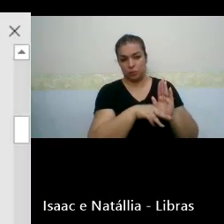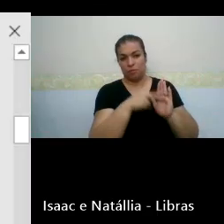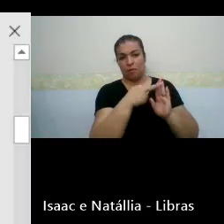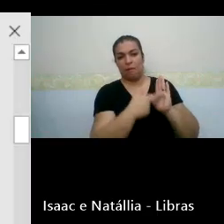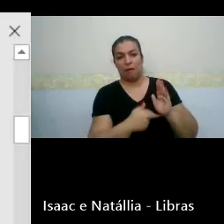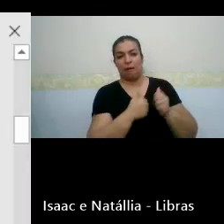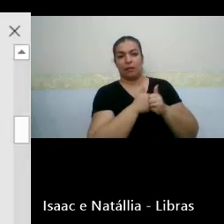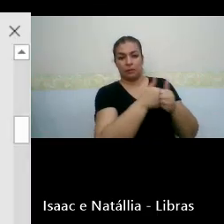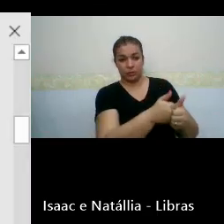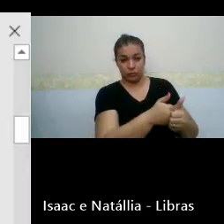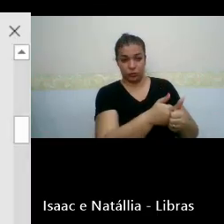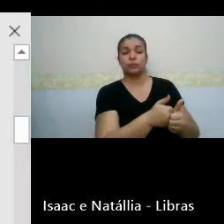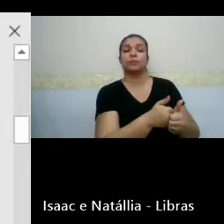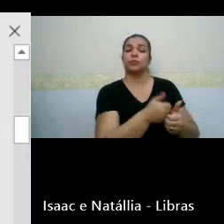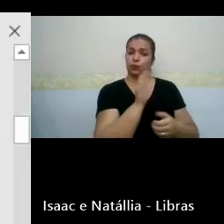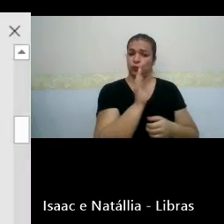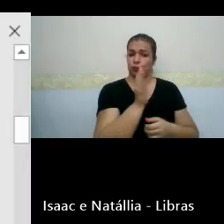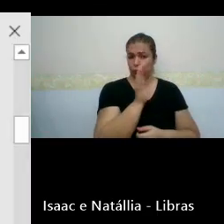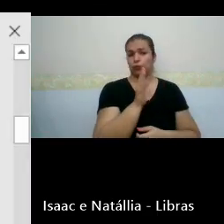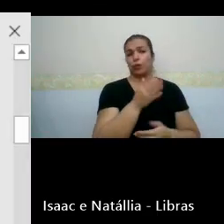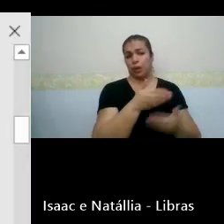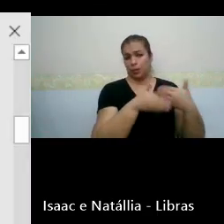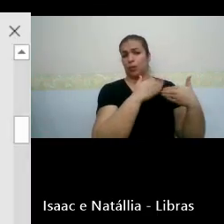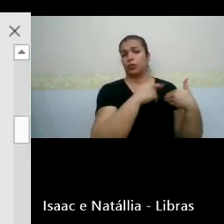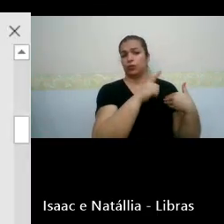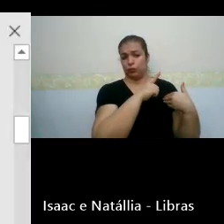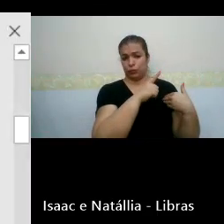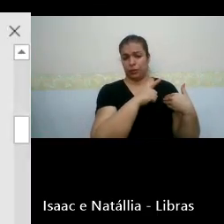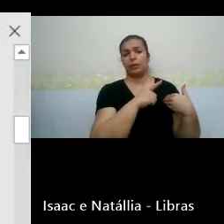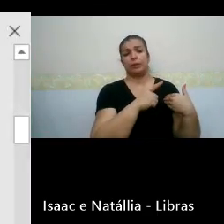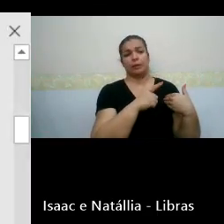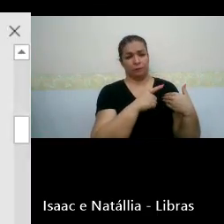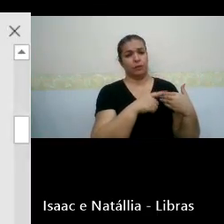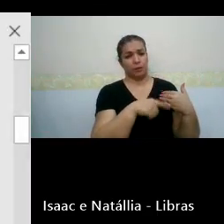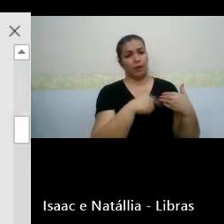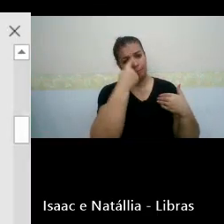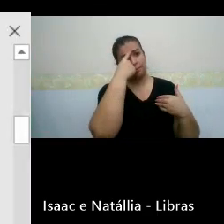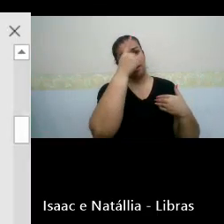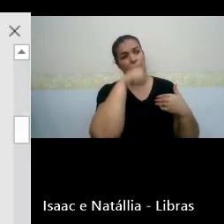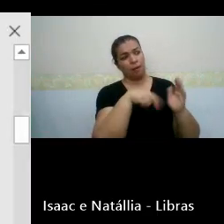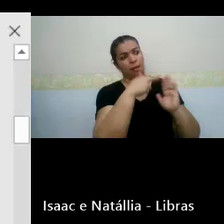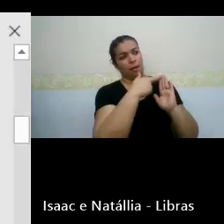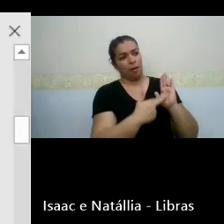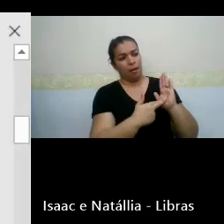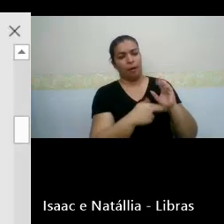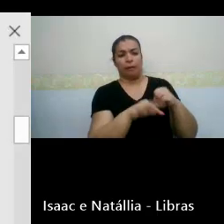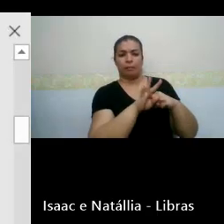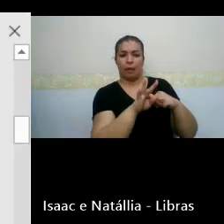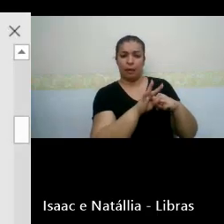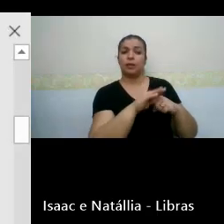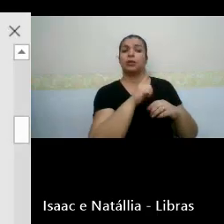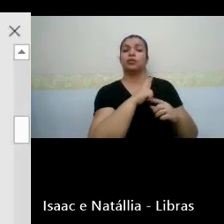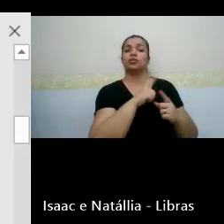Anteriormente, ela foi vista como um conjunto de procedimentos técnicos, cujo objetivo